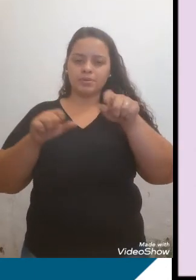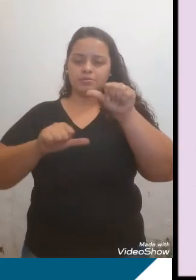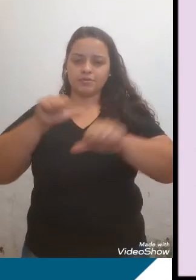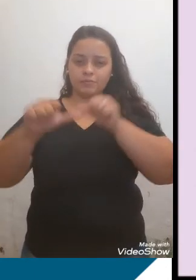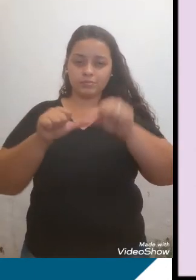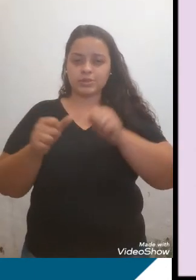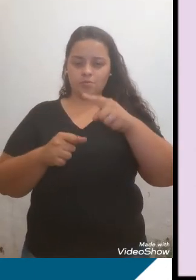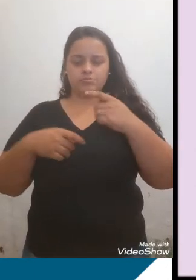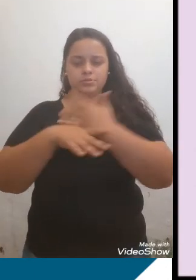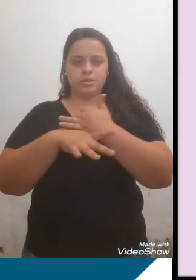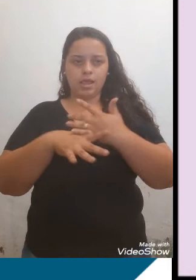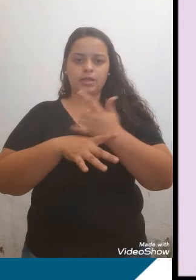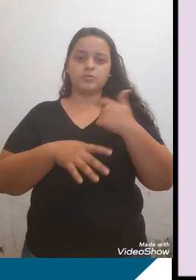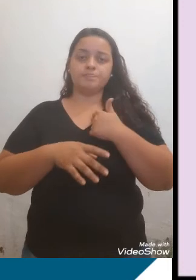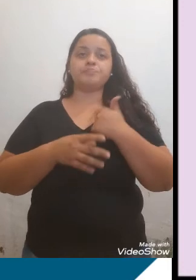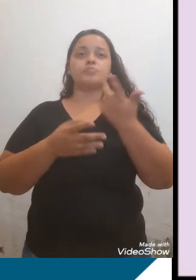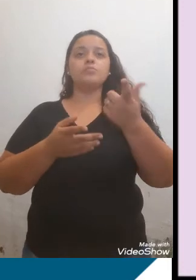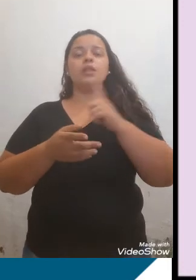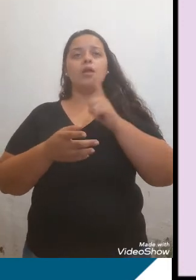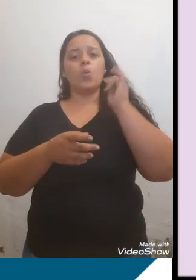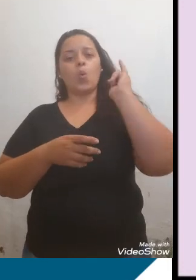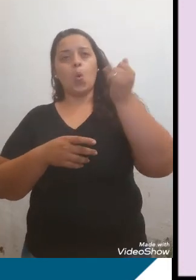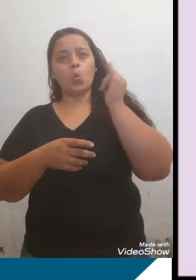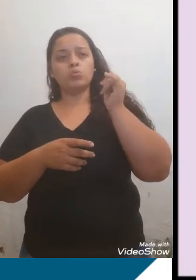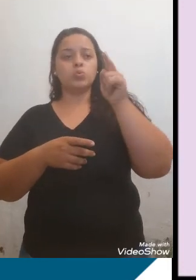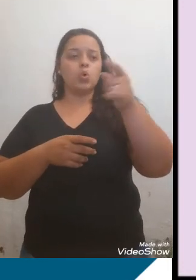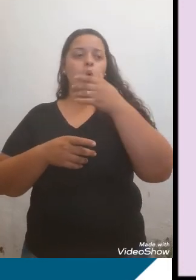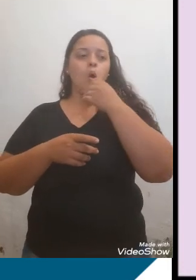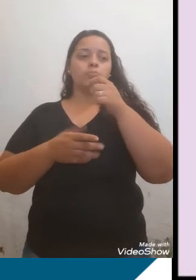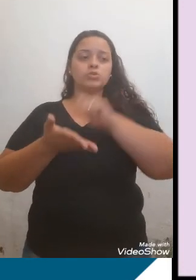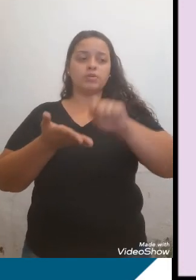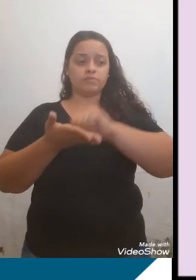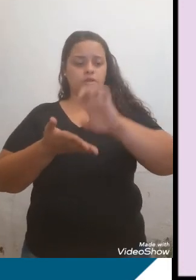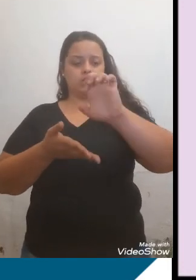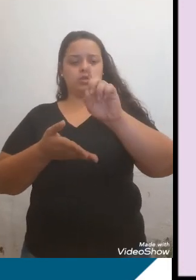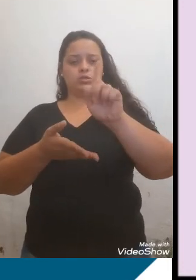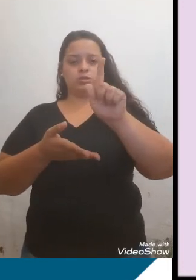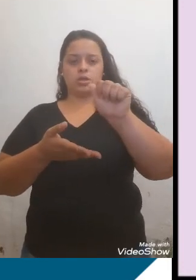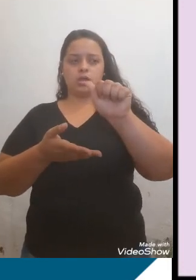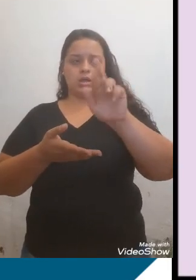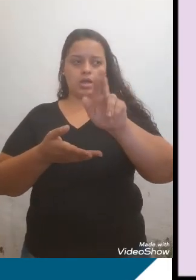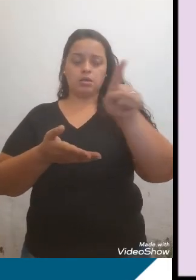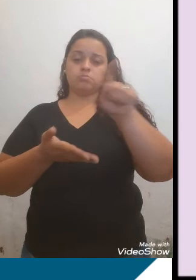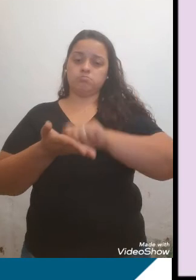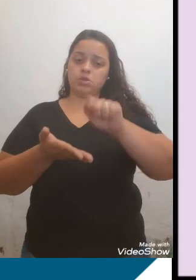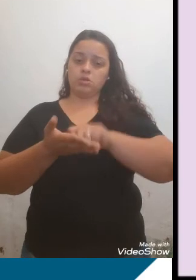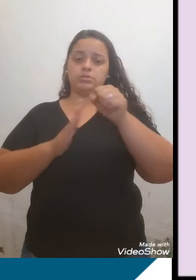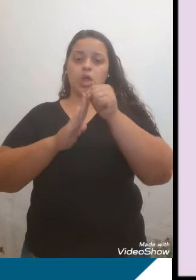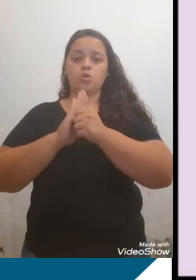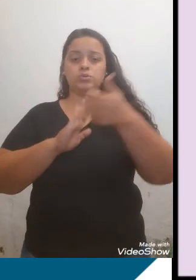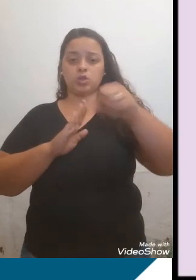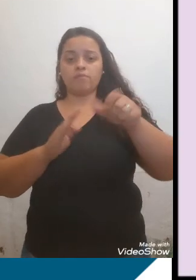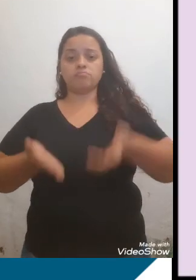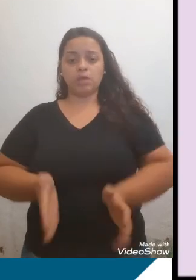vida urbana, eu trouxe para vocês um conto escrito pelo Edgar Allan Poe, que é um escritor do século XIX, que